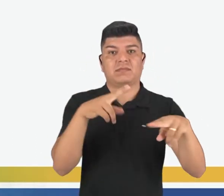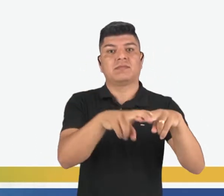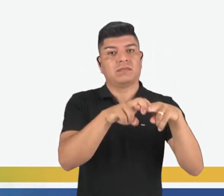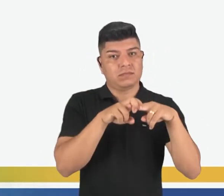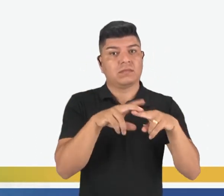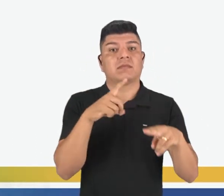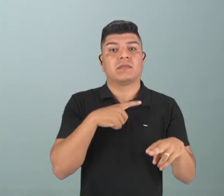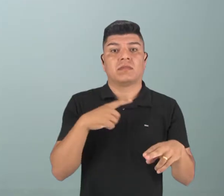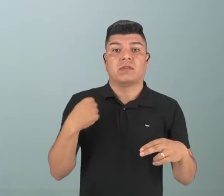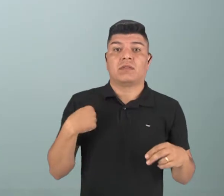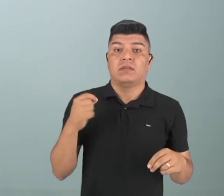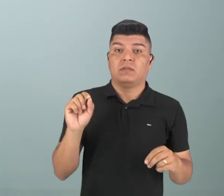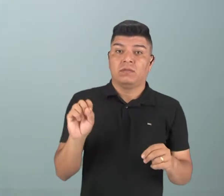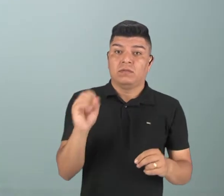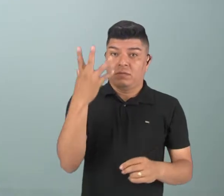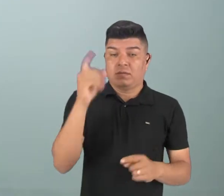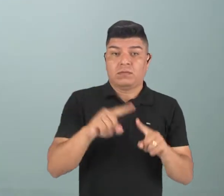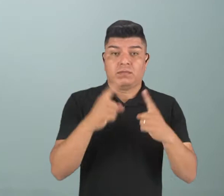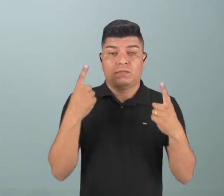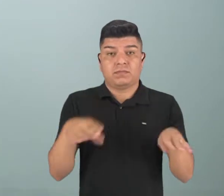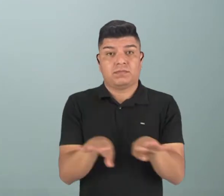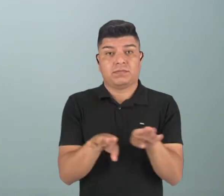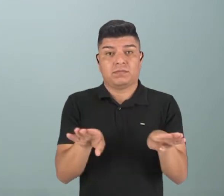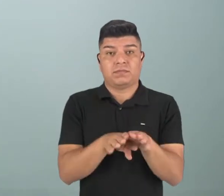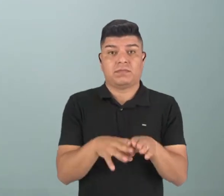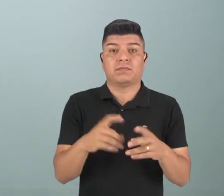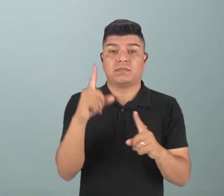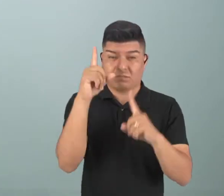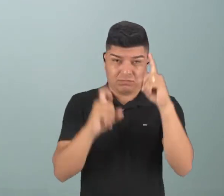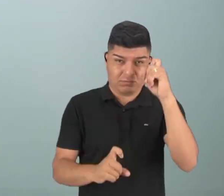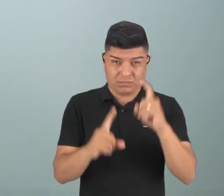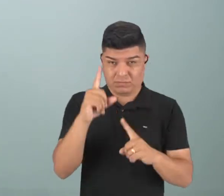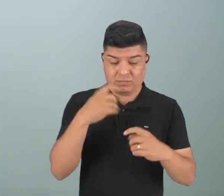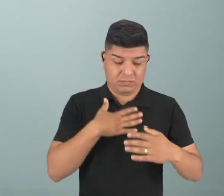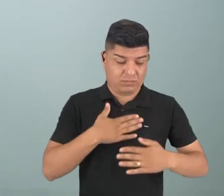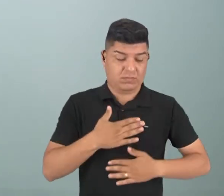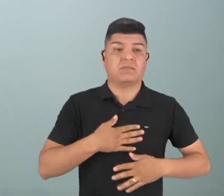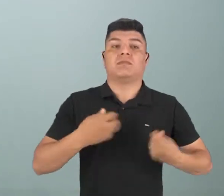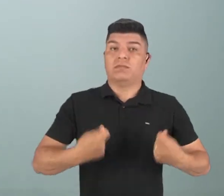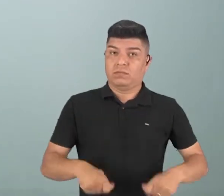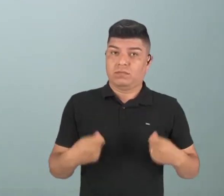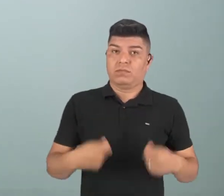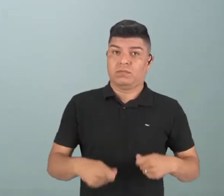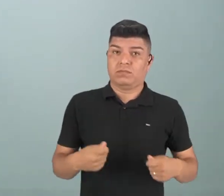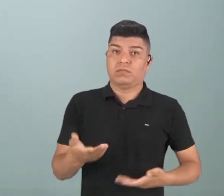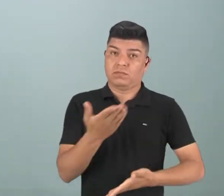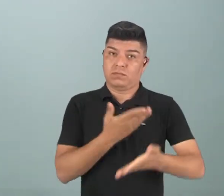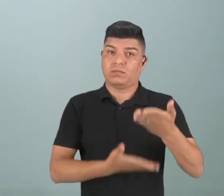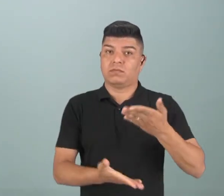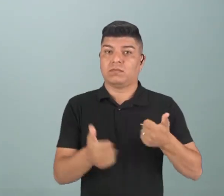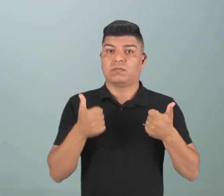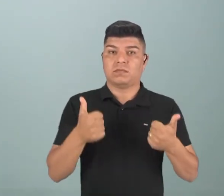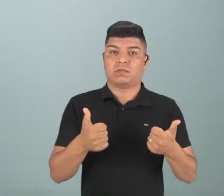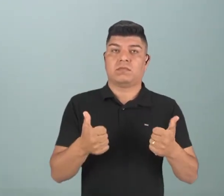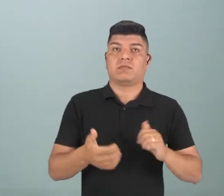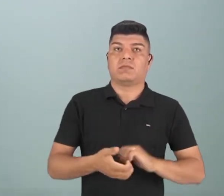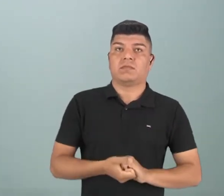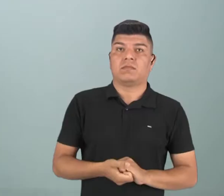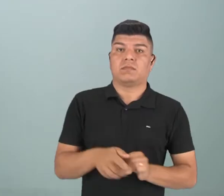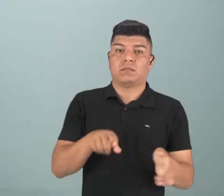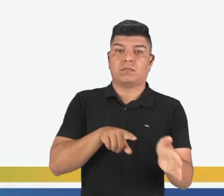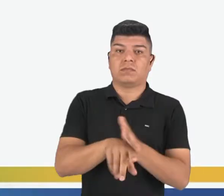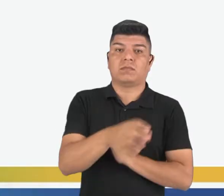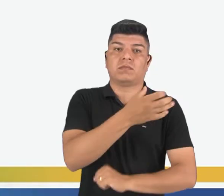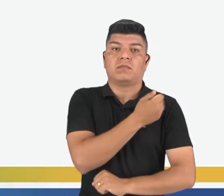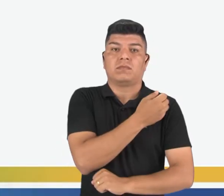movimentos funcionais, mas também os movimentos expressivos. O nosso corpo precisa falar. Atividade